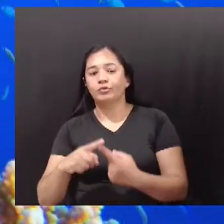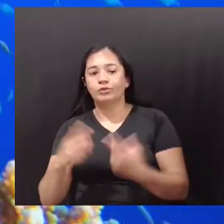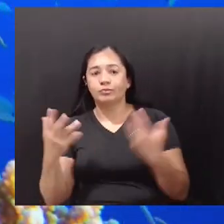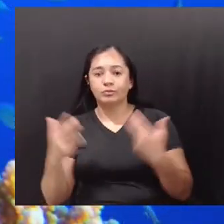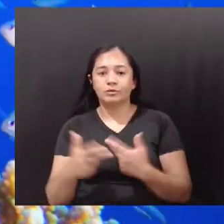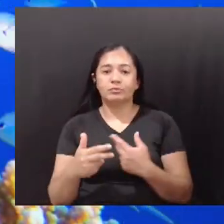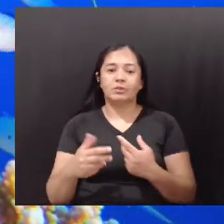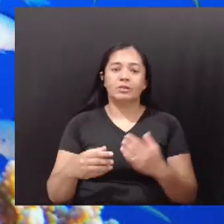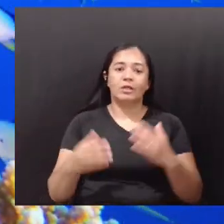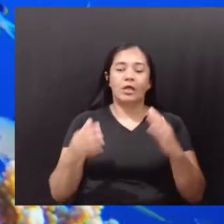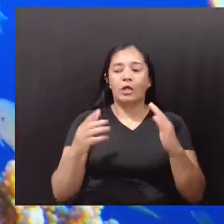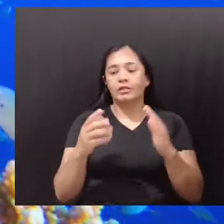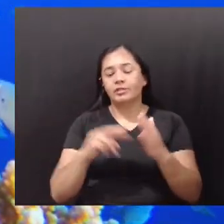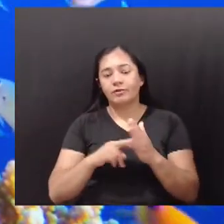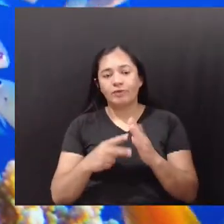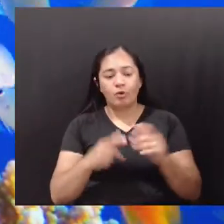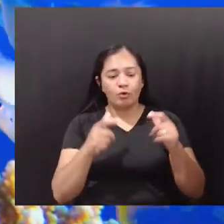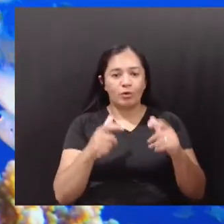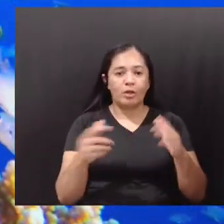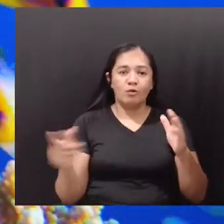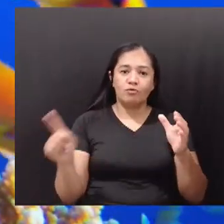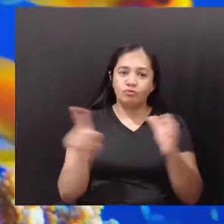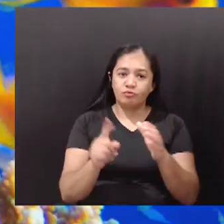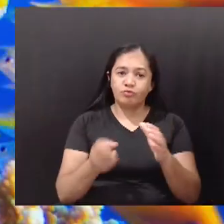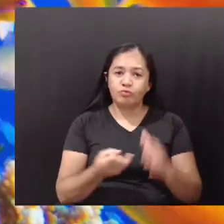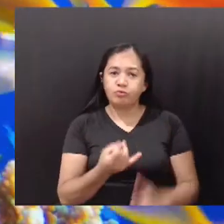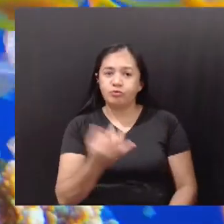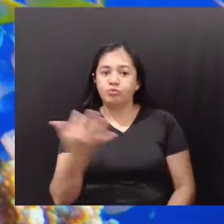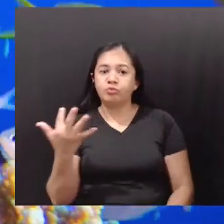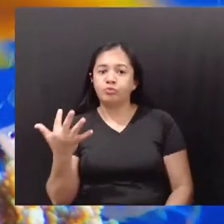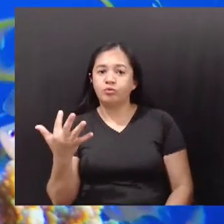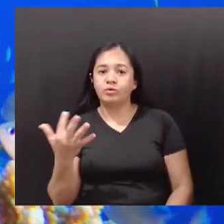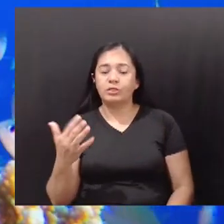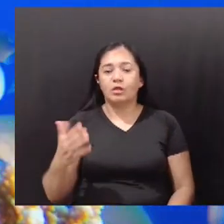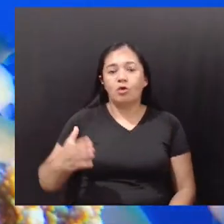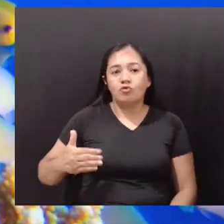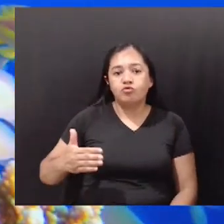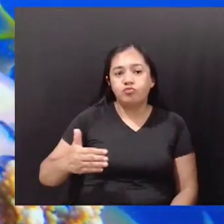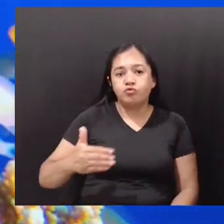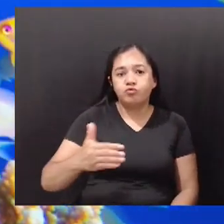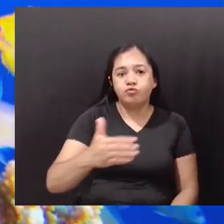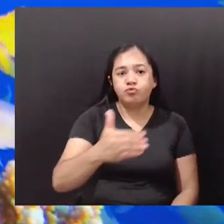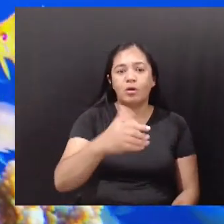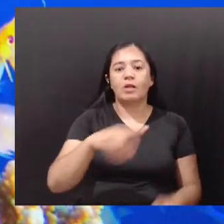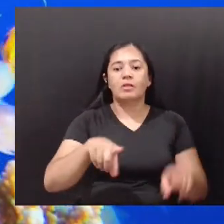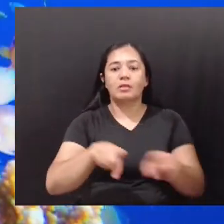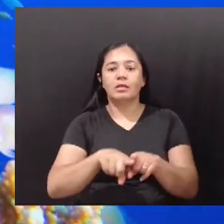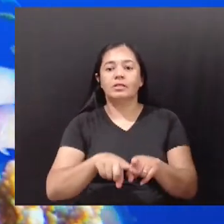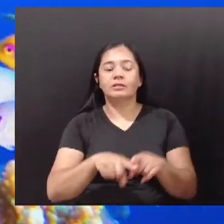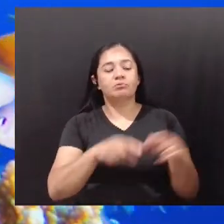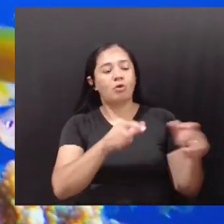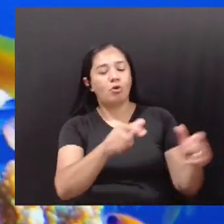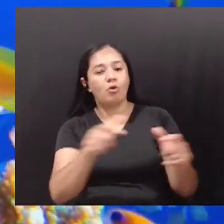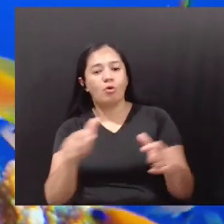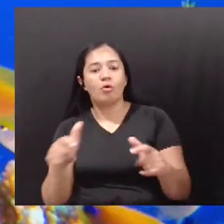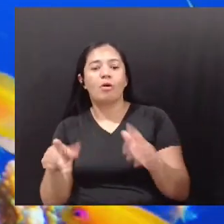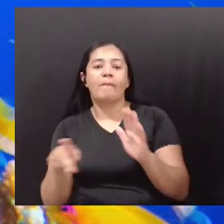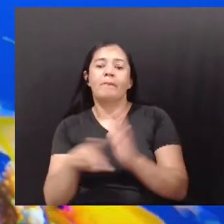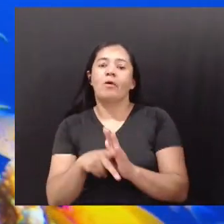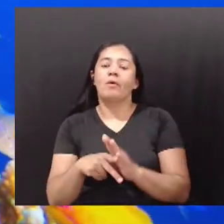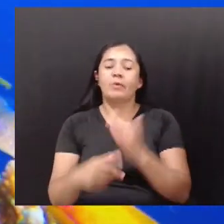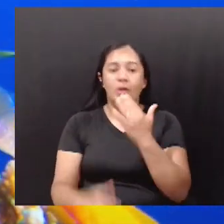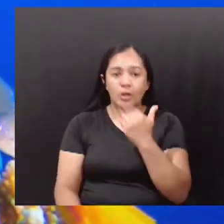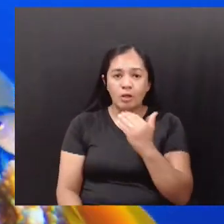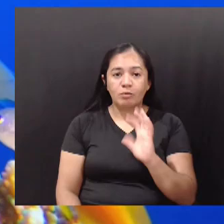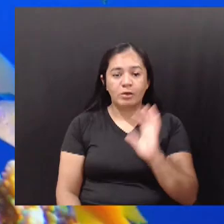mantém uma boa população, uma boa biomassa de peixes, onde tem também as cadeias tróficas, alimentar que acontece no